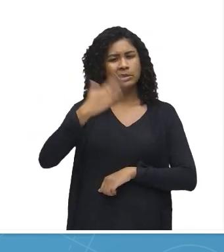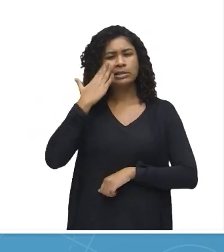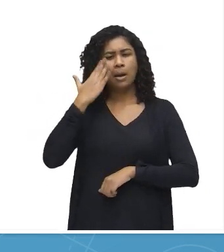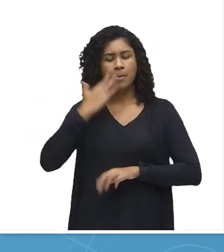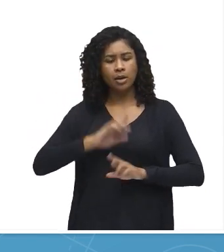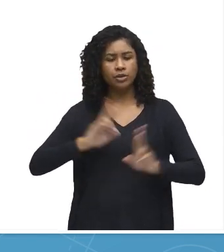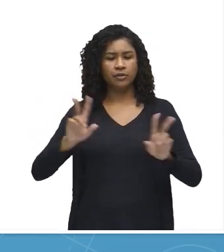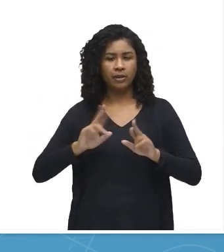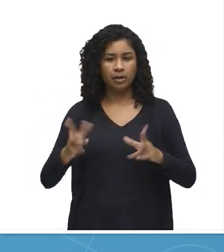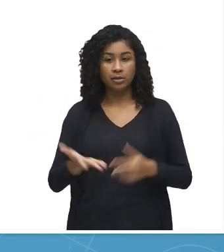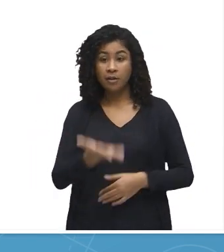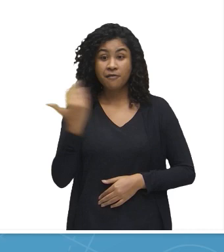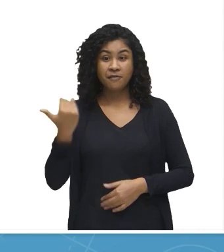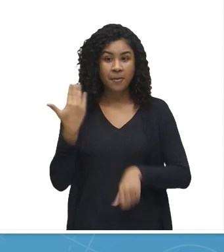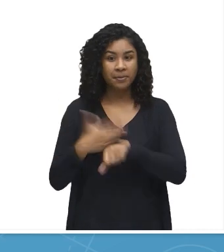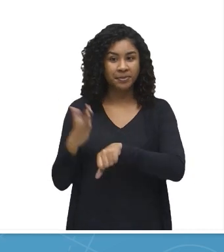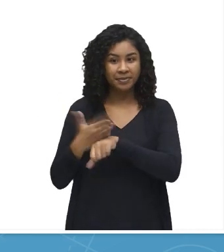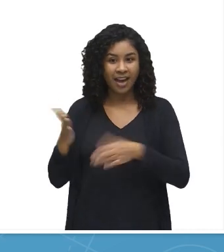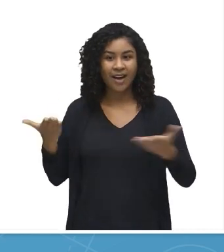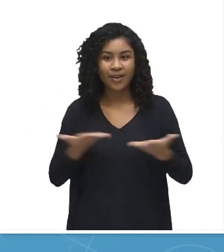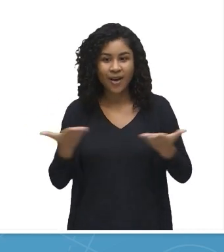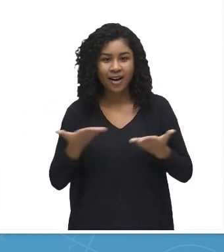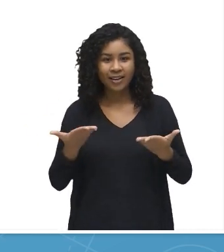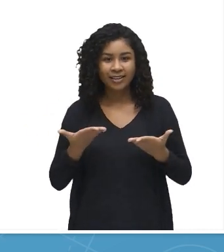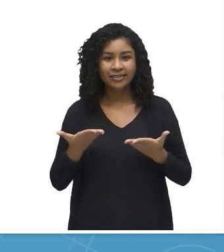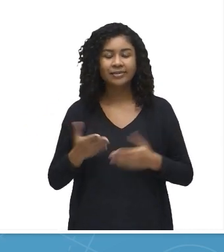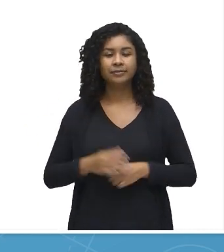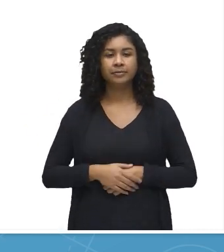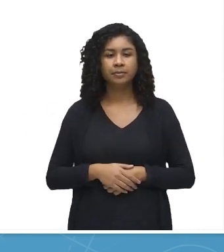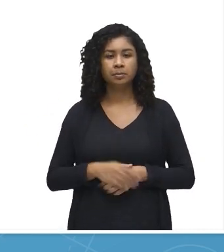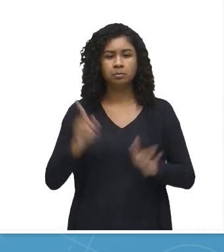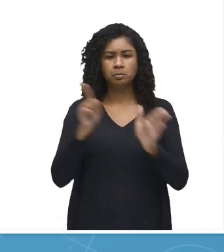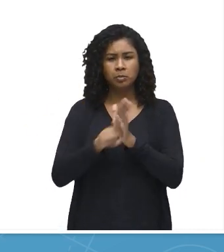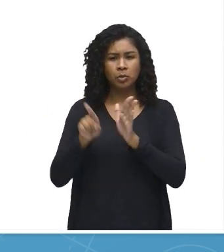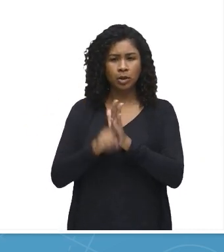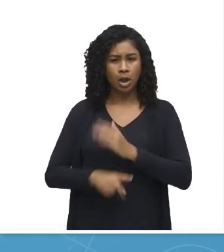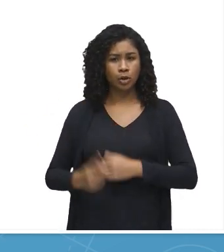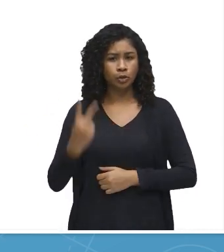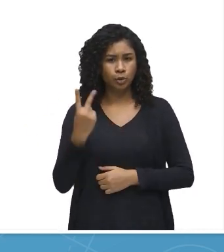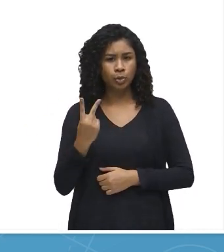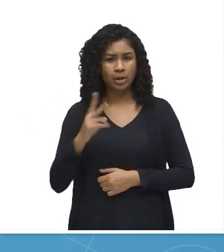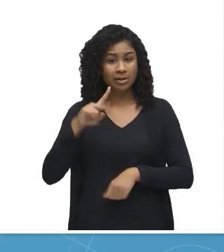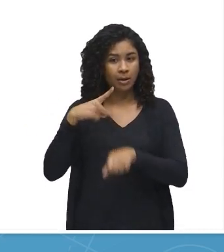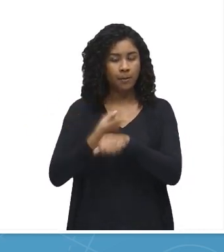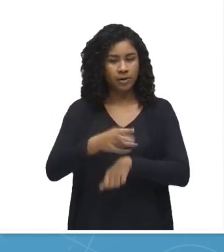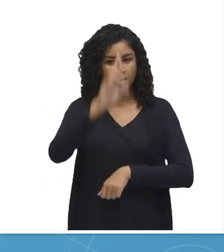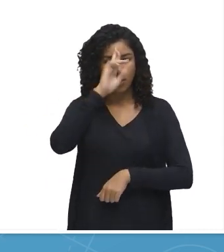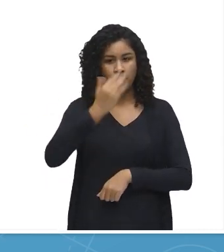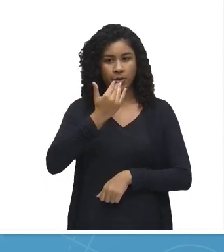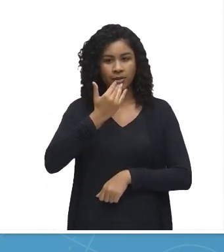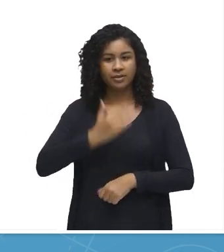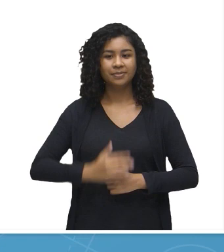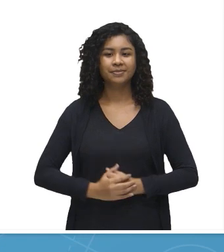Vamos praticar agora, pessoal? Vamos fazer duas questões aí para a gente almoçar. Vamos lá!